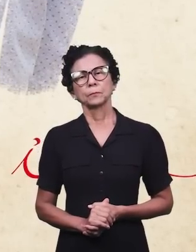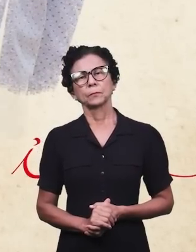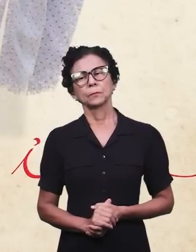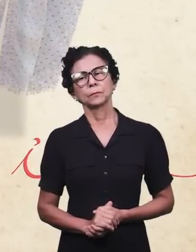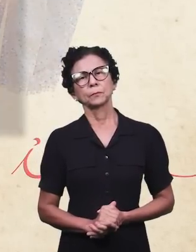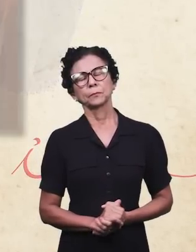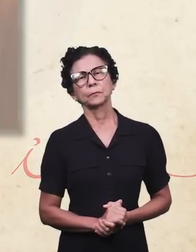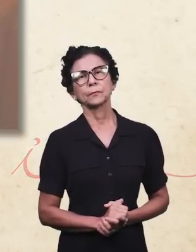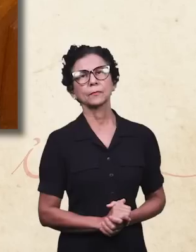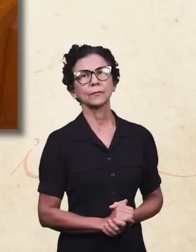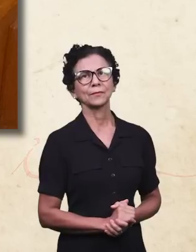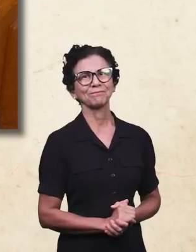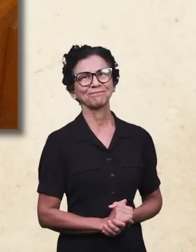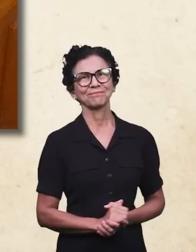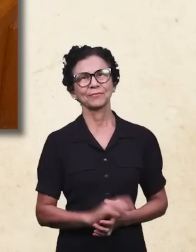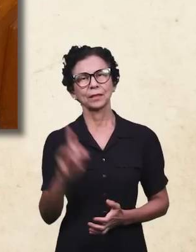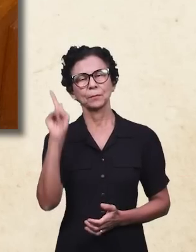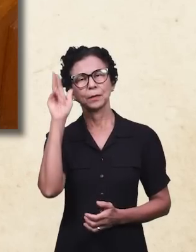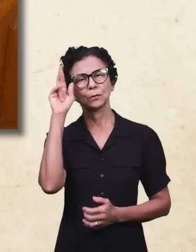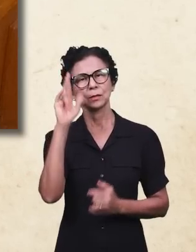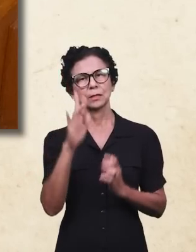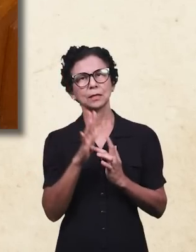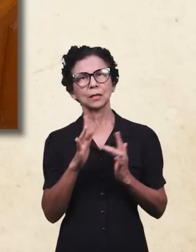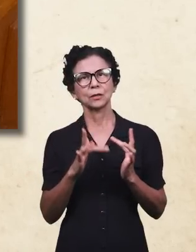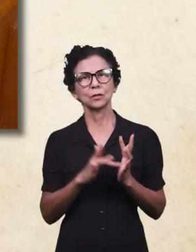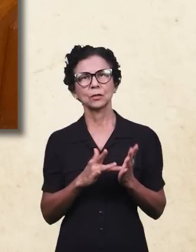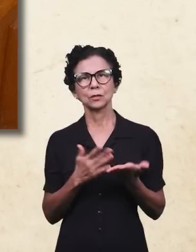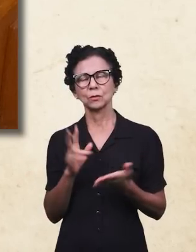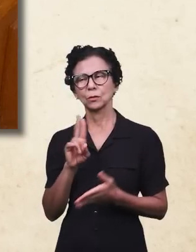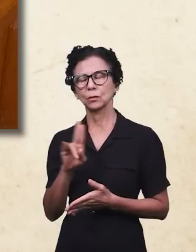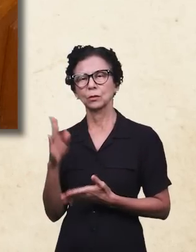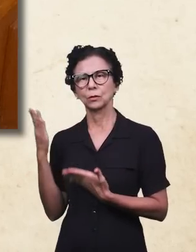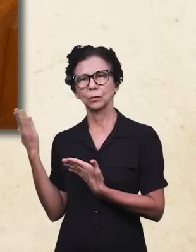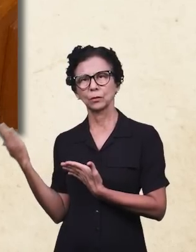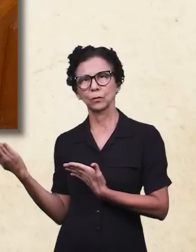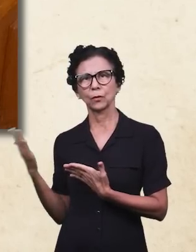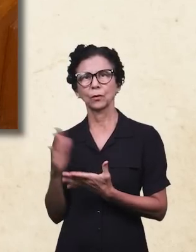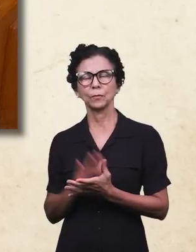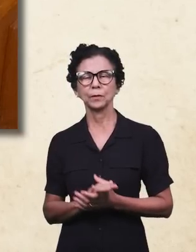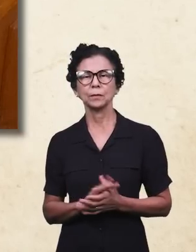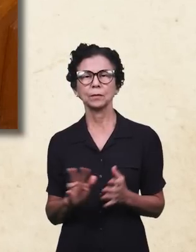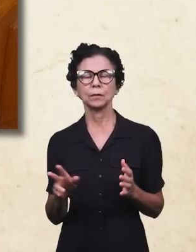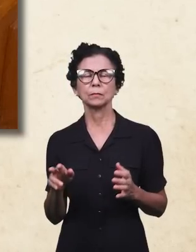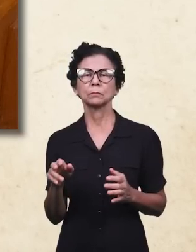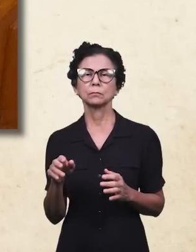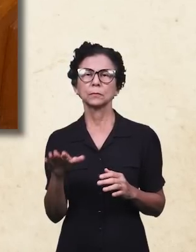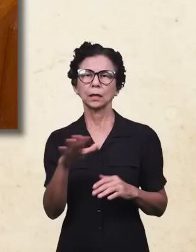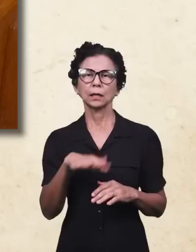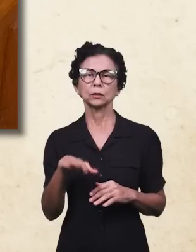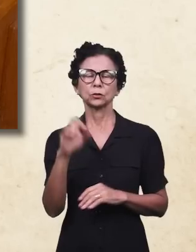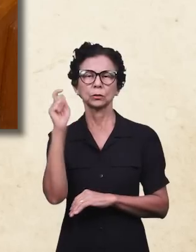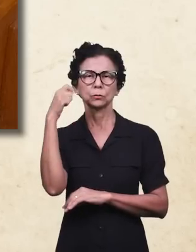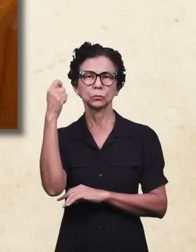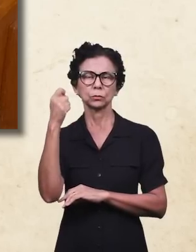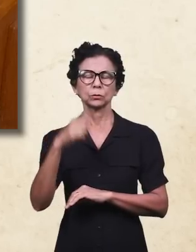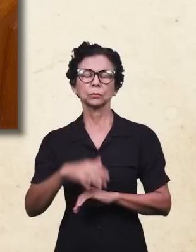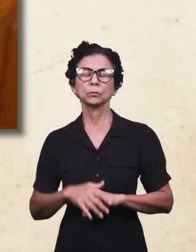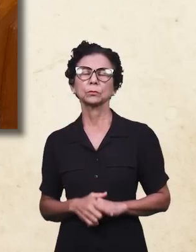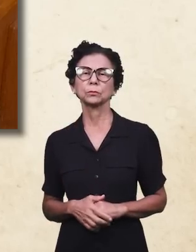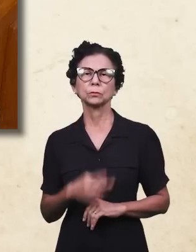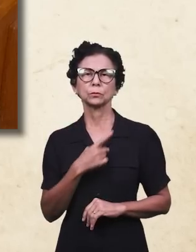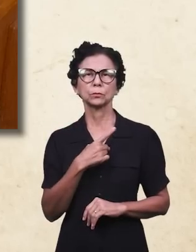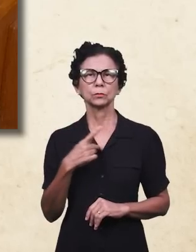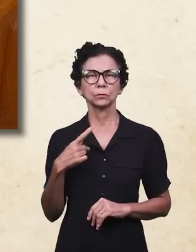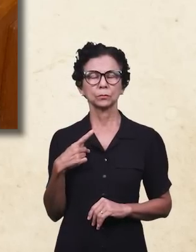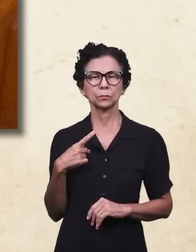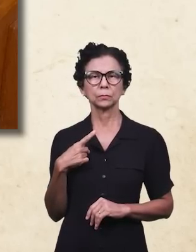Paz do Senhor, irmãos. Meu nome é Pedro, sou da Igreja de Eldorado do Sul. do pastor Vaniclay, e queria